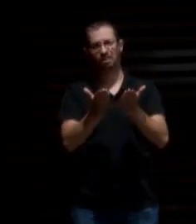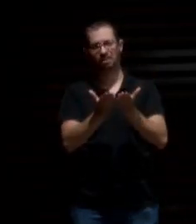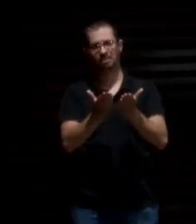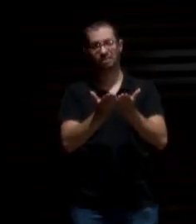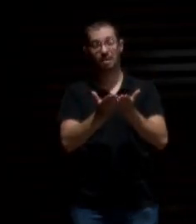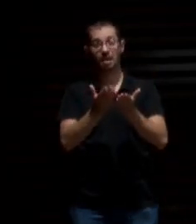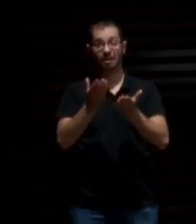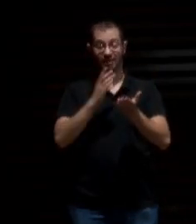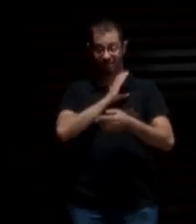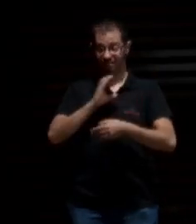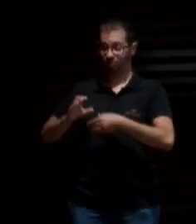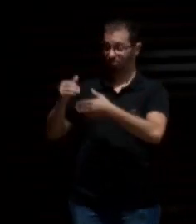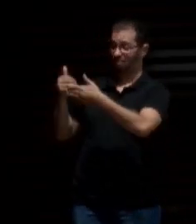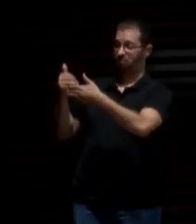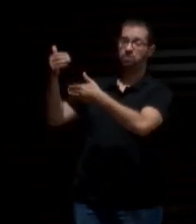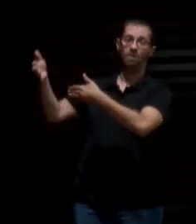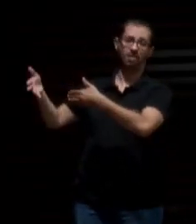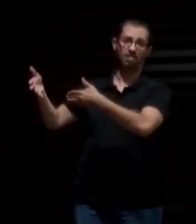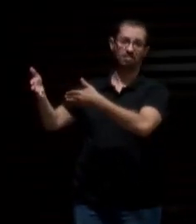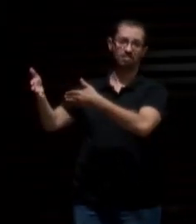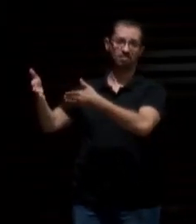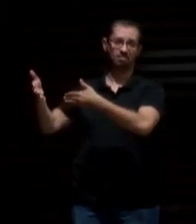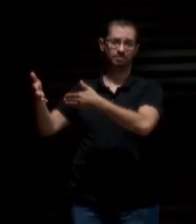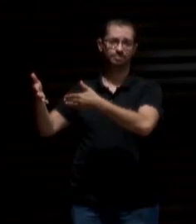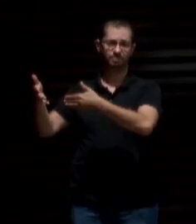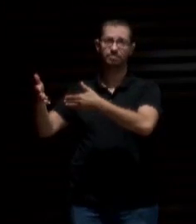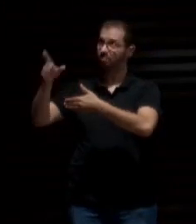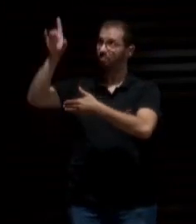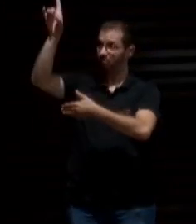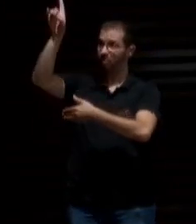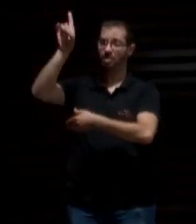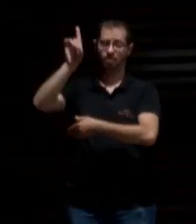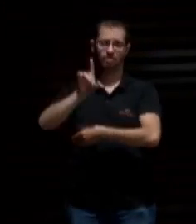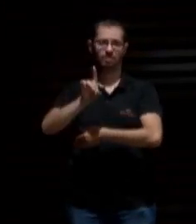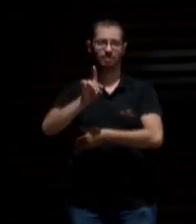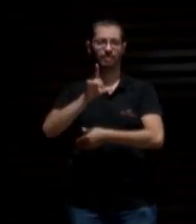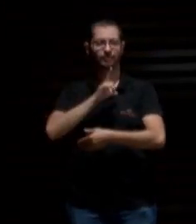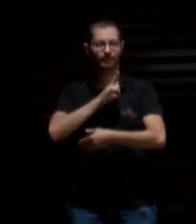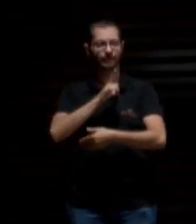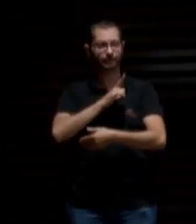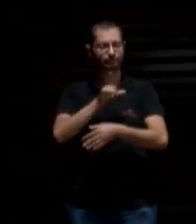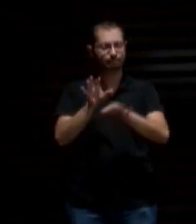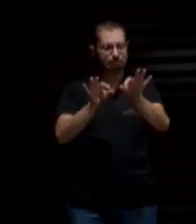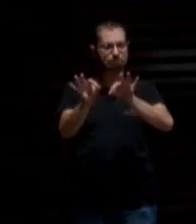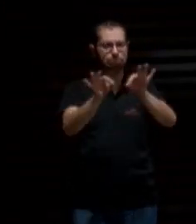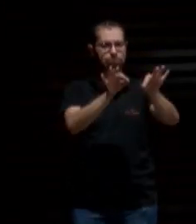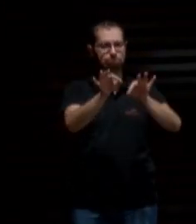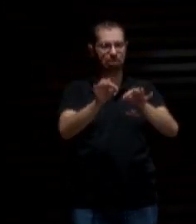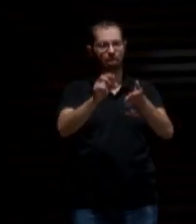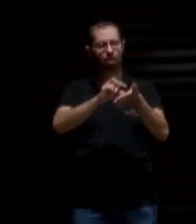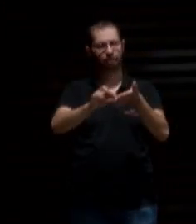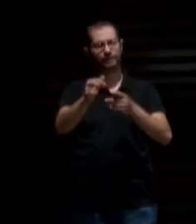Cristo está fora da igreja. Então, Deus precisa vir e parar as arestas. Versículo